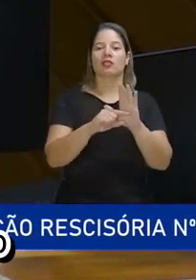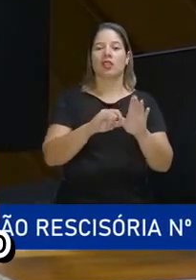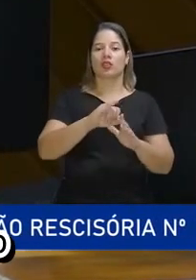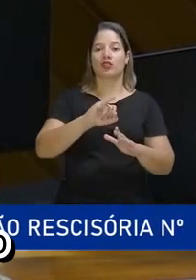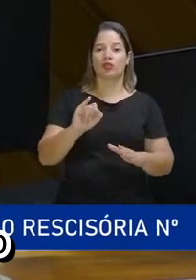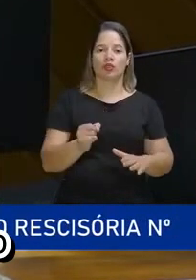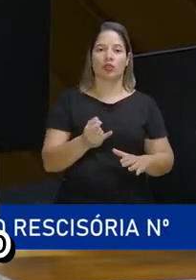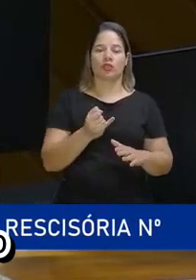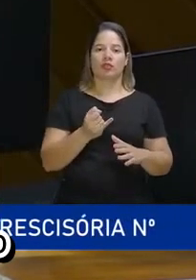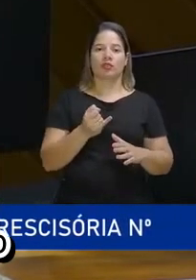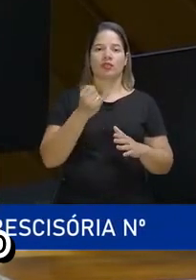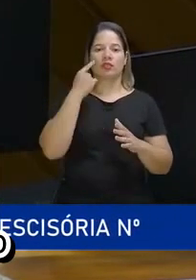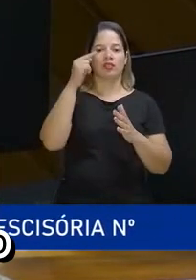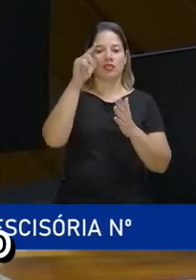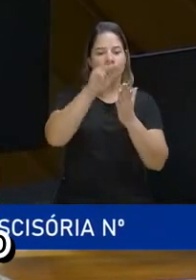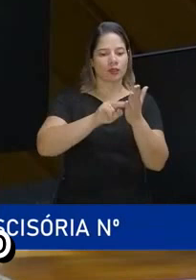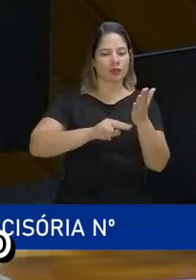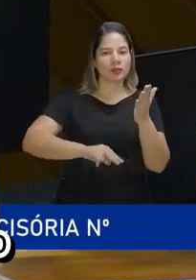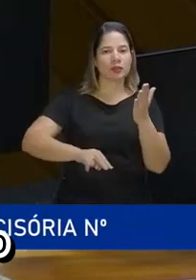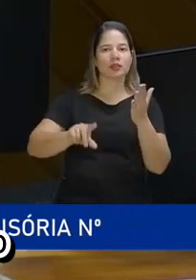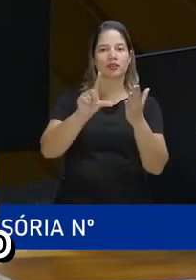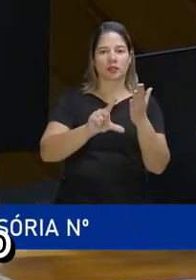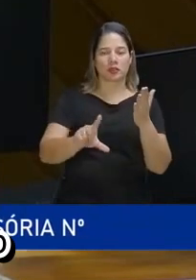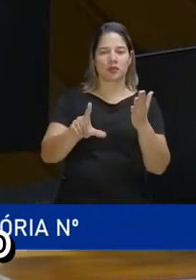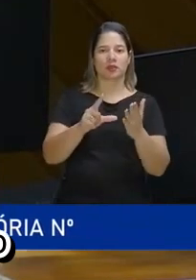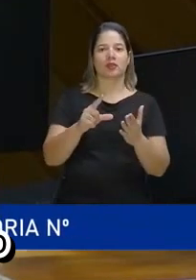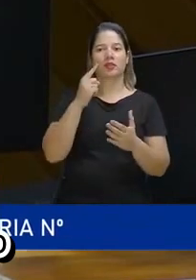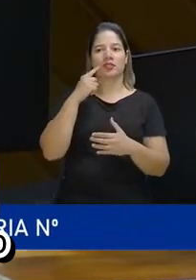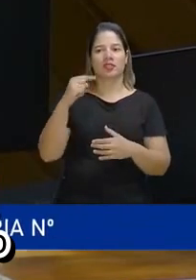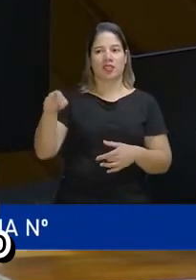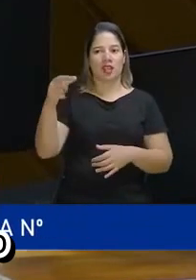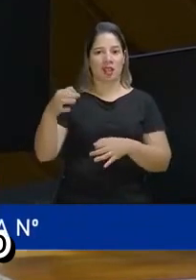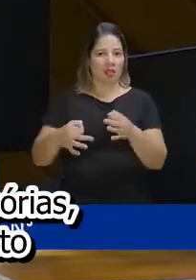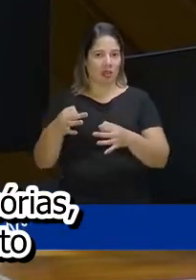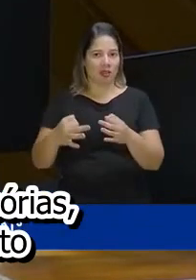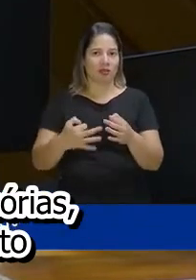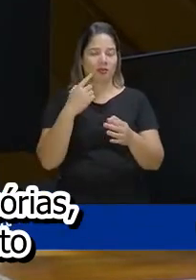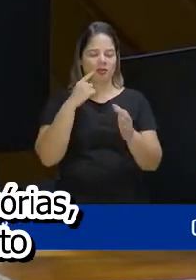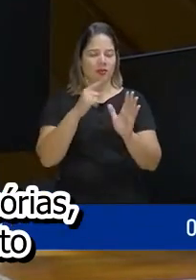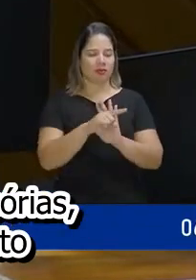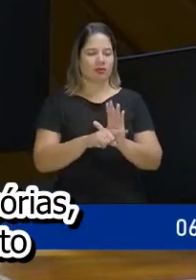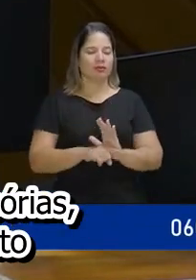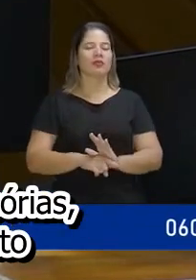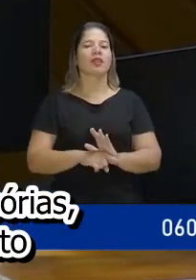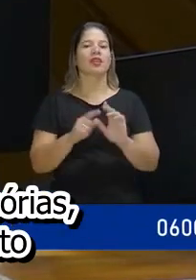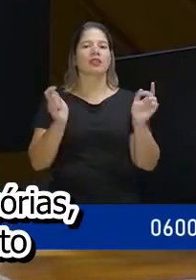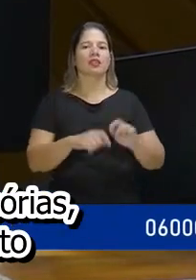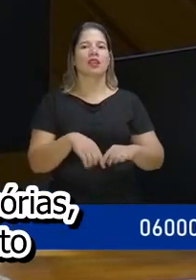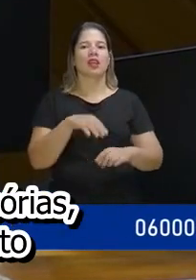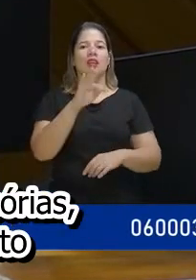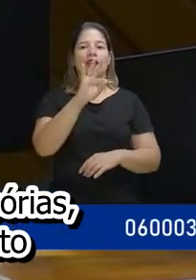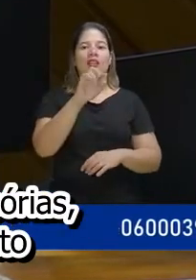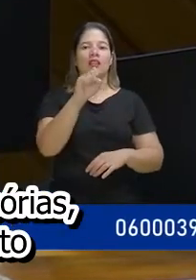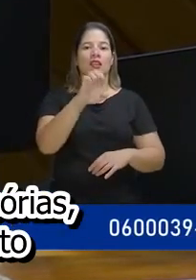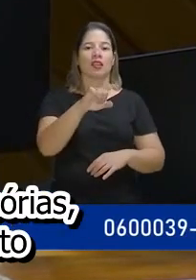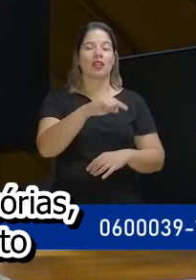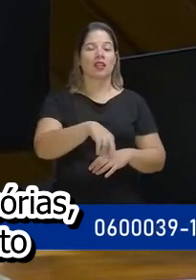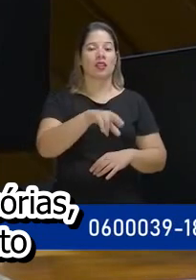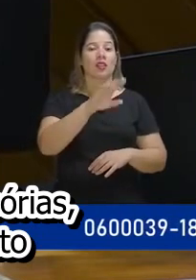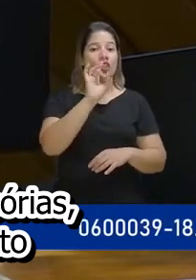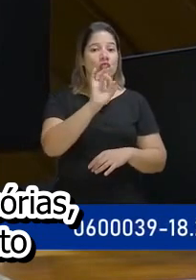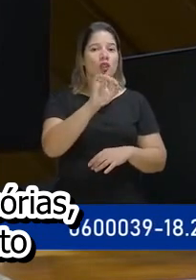literatura do dispositivo, verifica-se que o legislador ele previu de maneira exclusiva ao TSE a competência para julgamento de ações